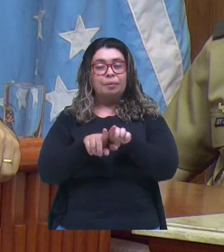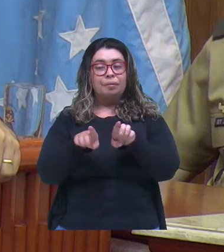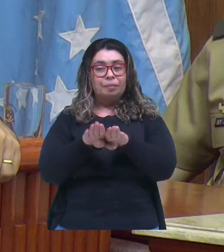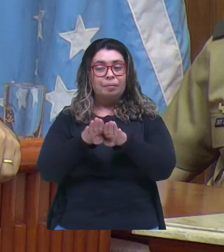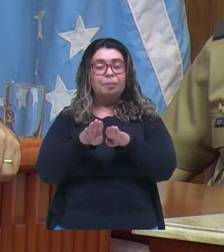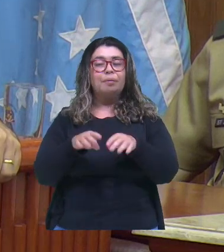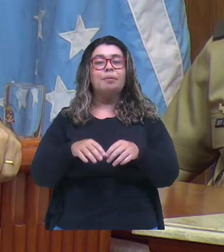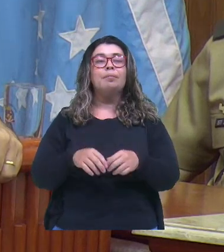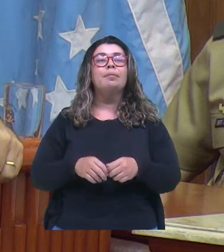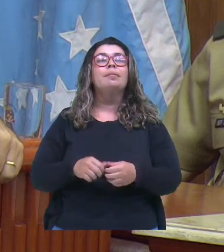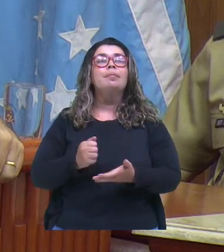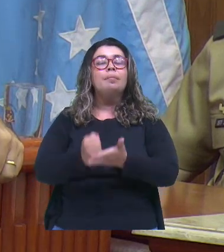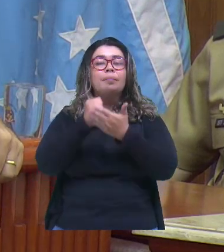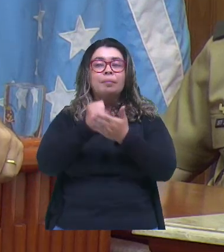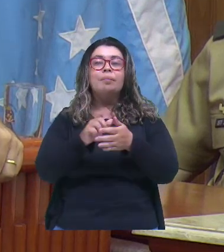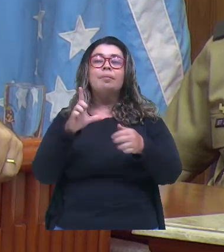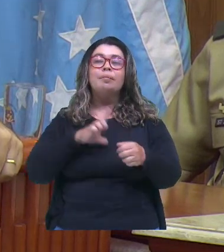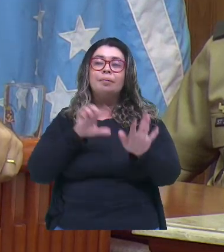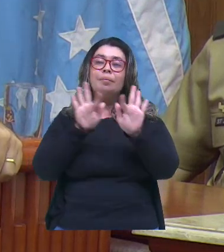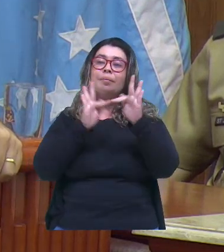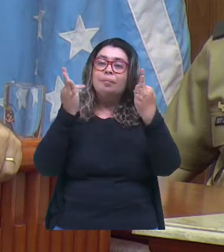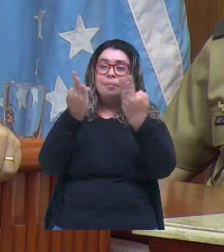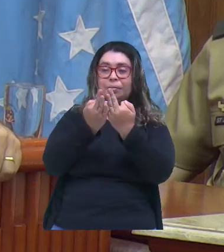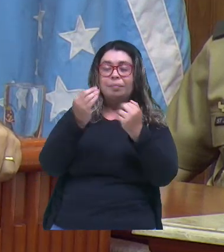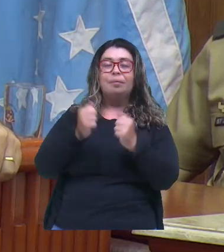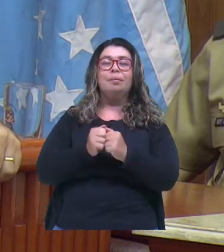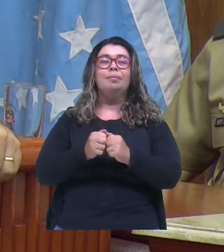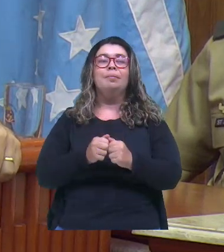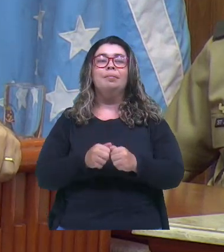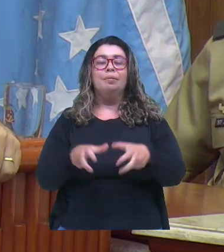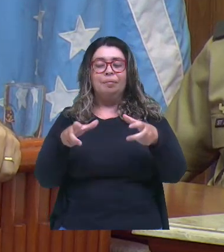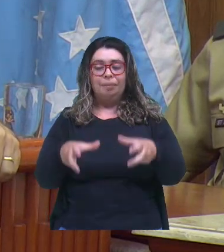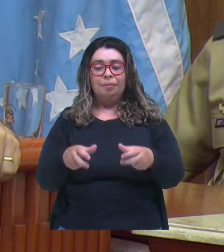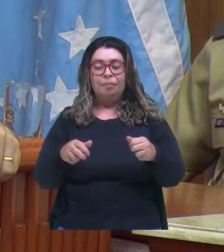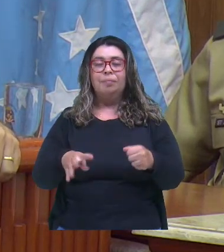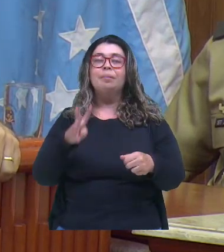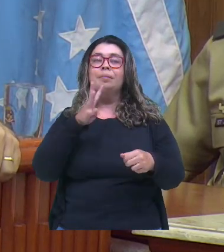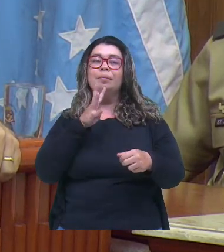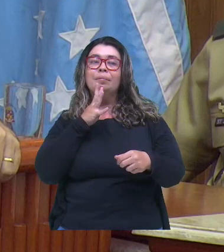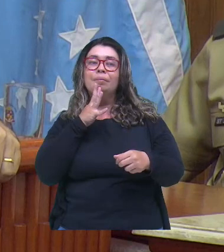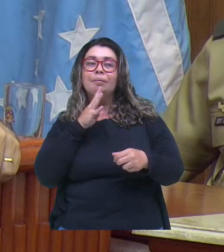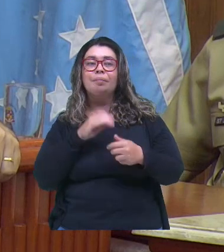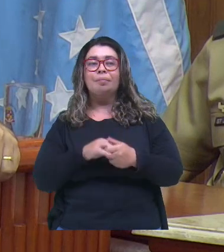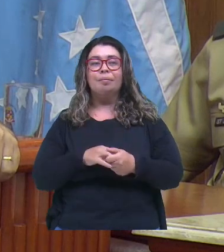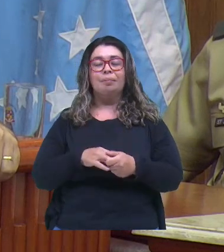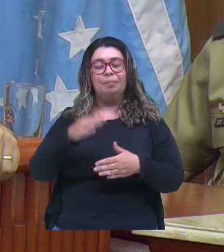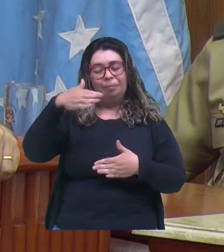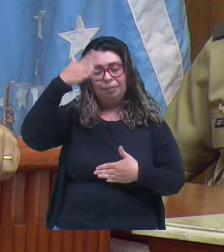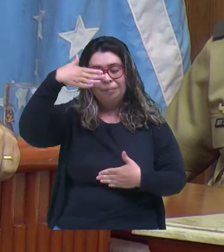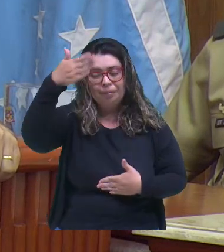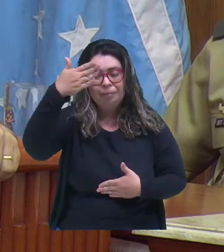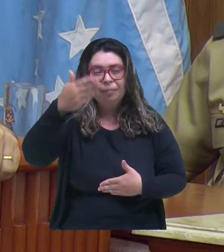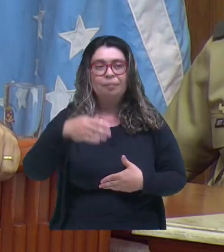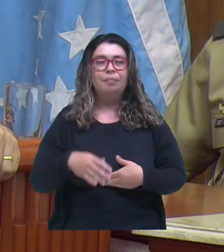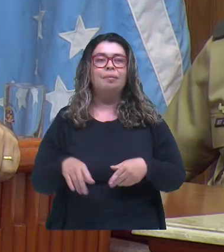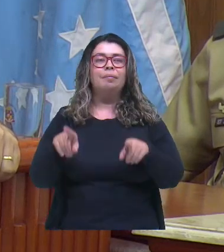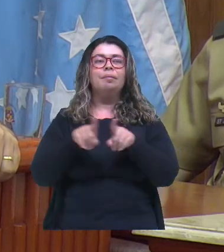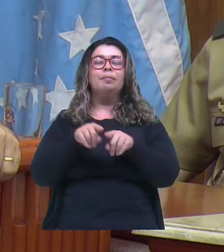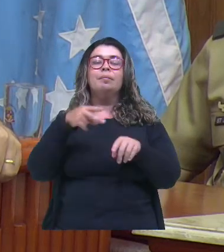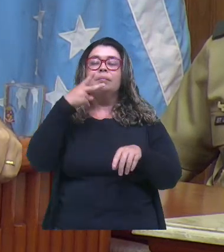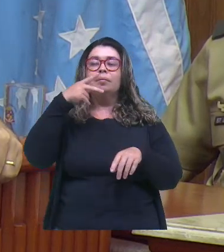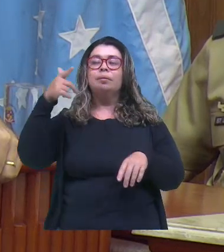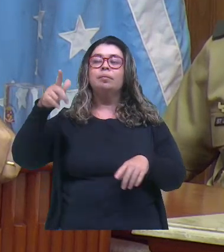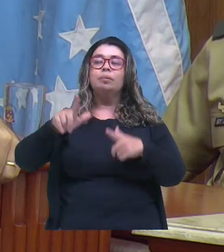fazer um serviço, desempenhar suas funções. Então, a Câmara reconhece com muita propriedade os homenageados aqui hoje, como dissem os outros